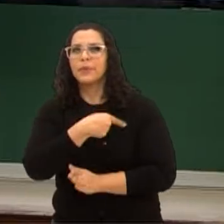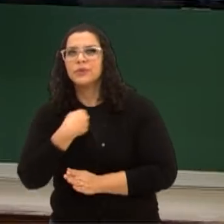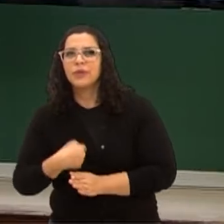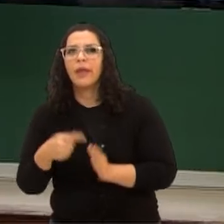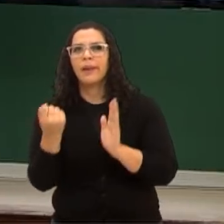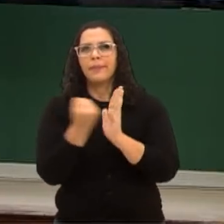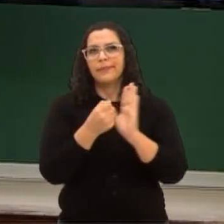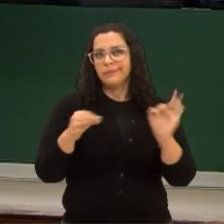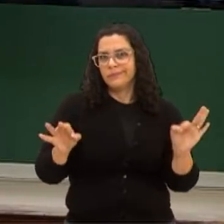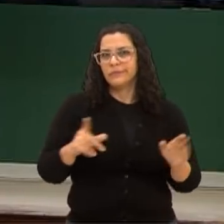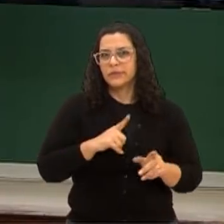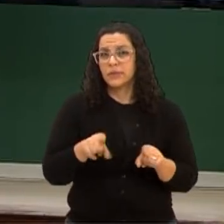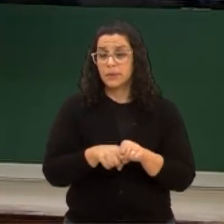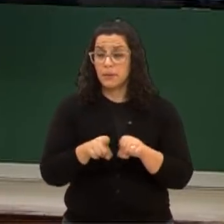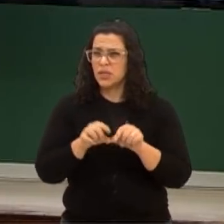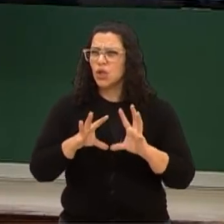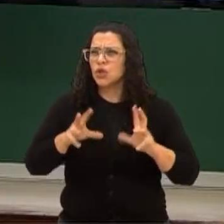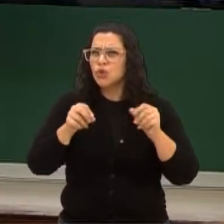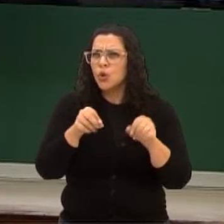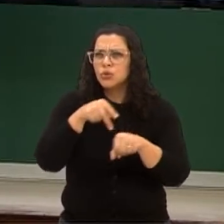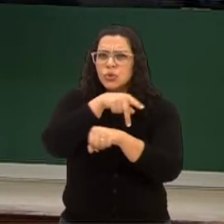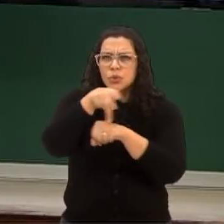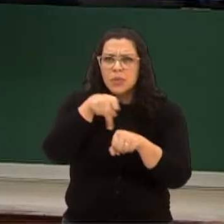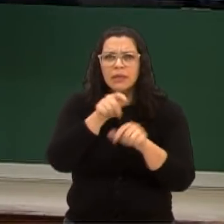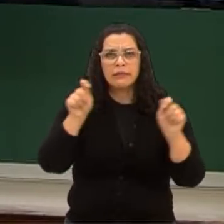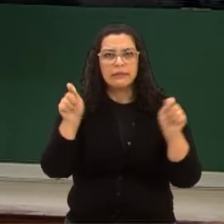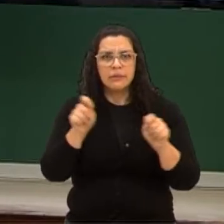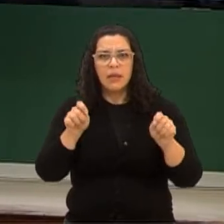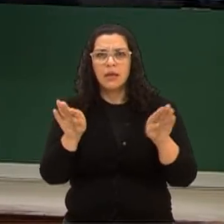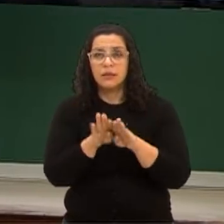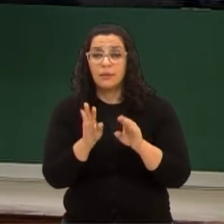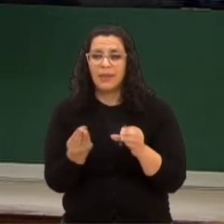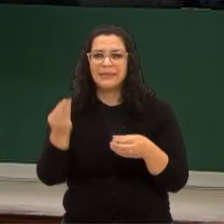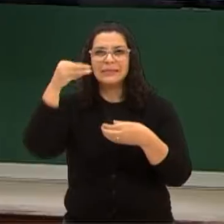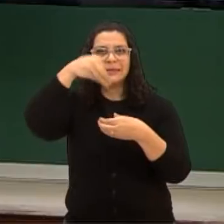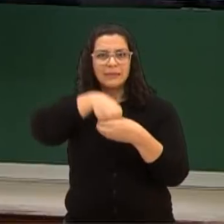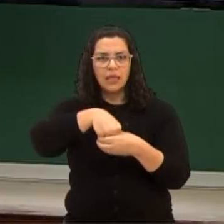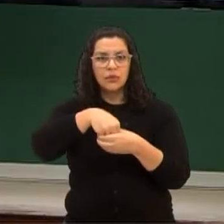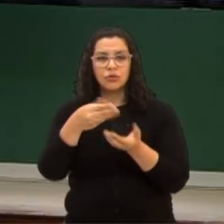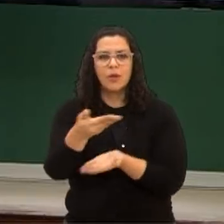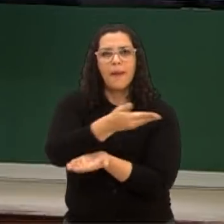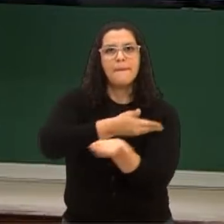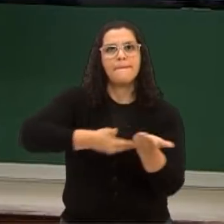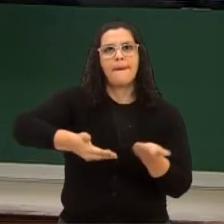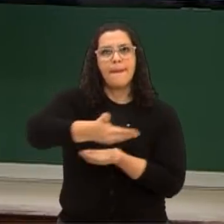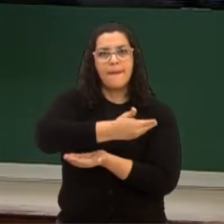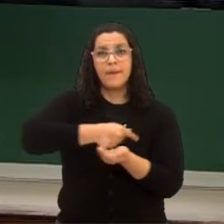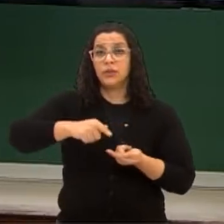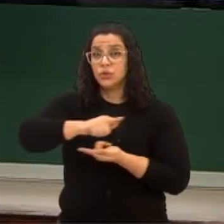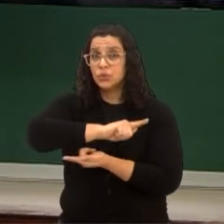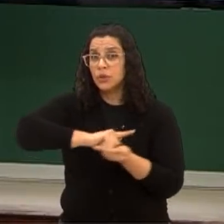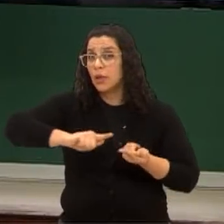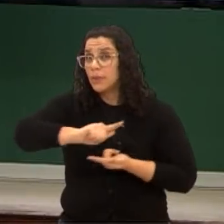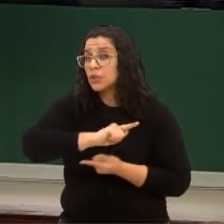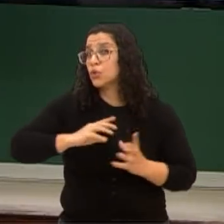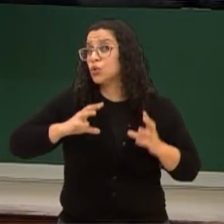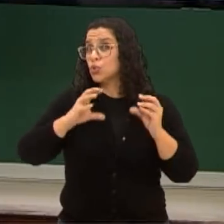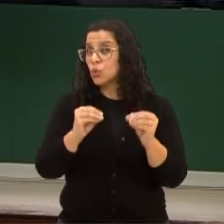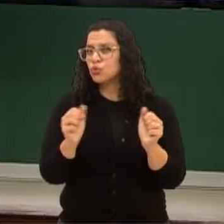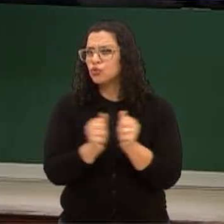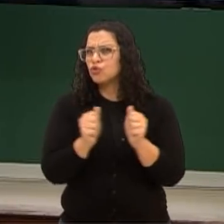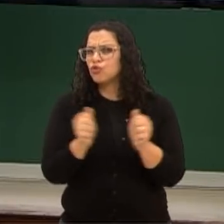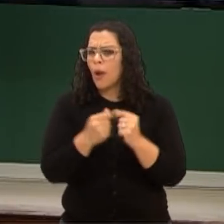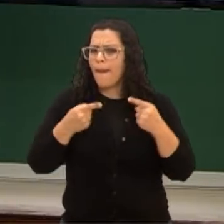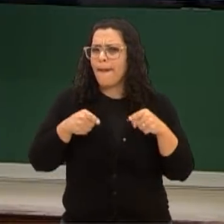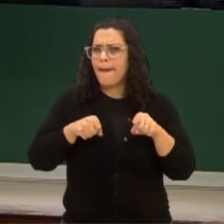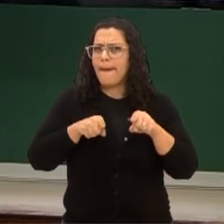que realmente todos os países conseguem estar inseridos nesse processo de globalização? Será